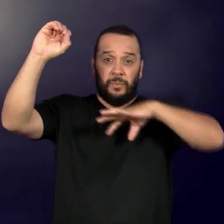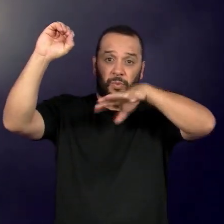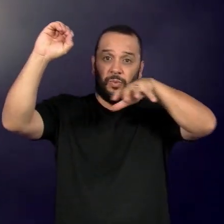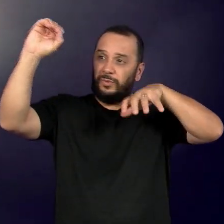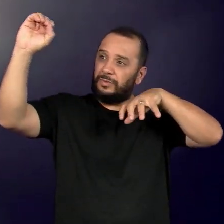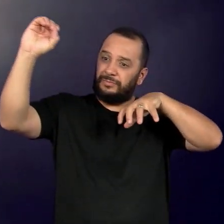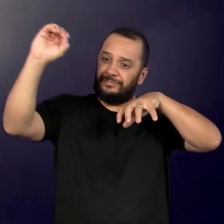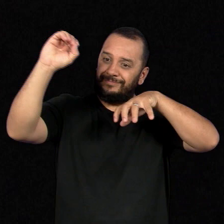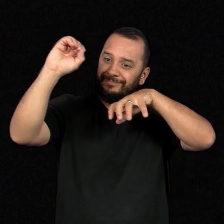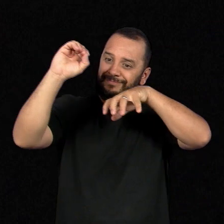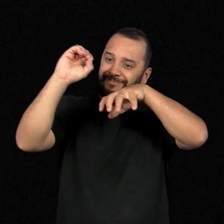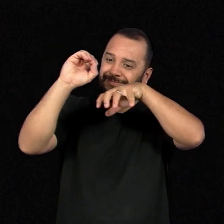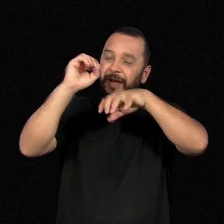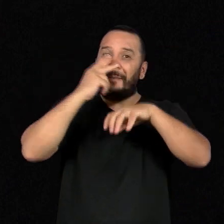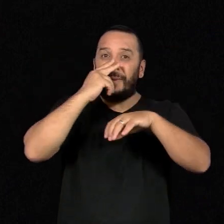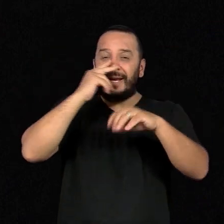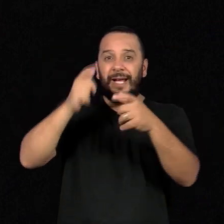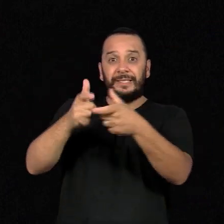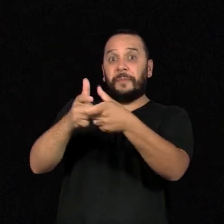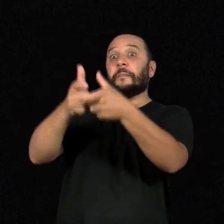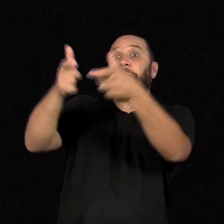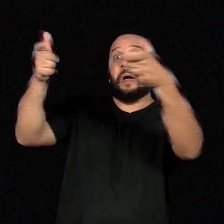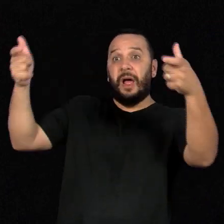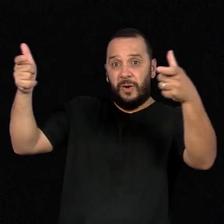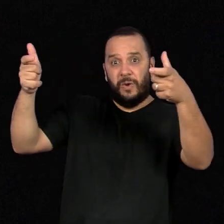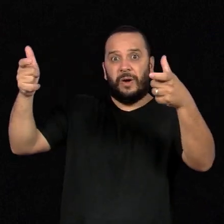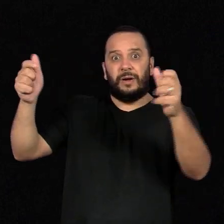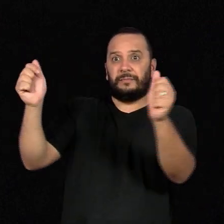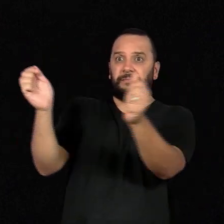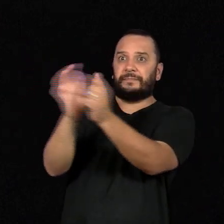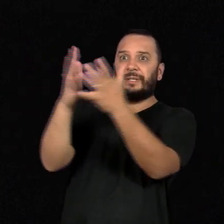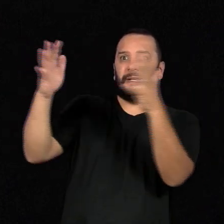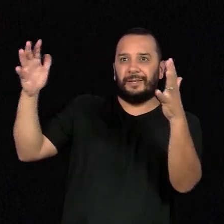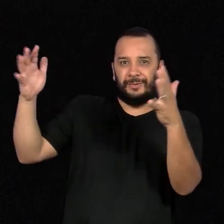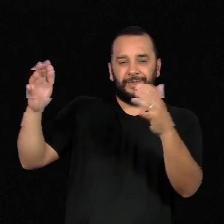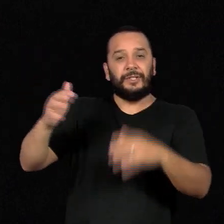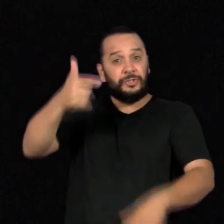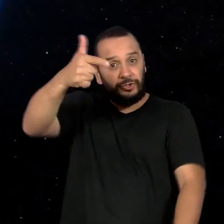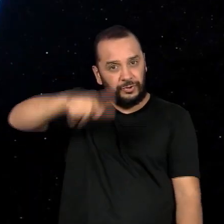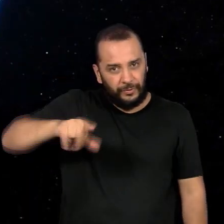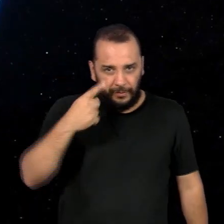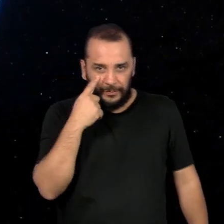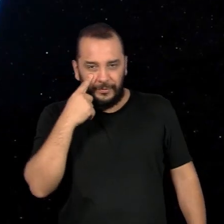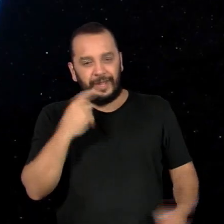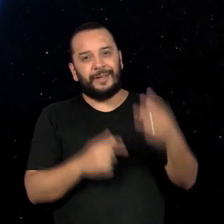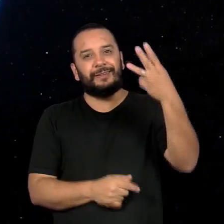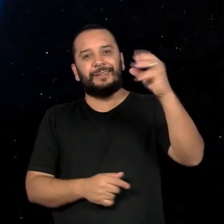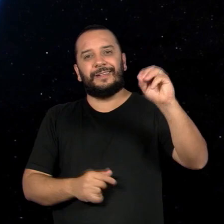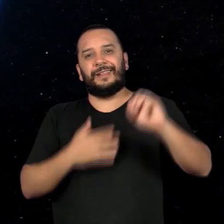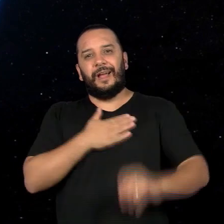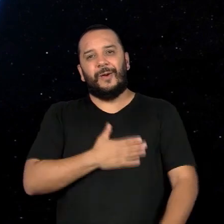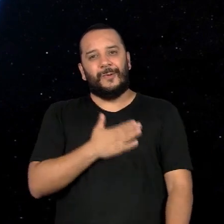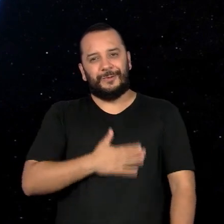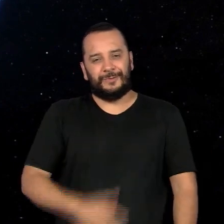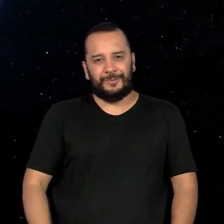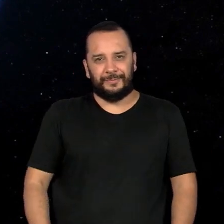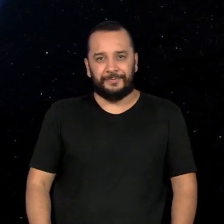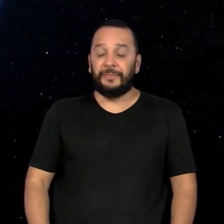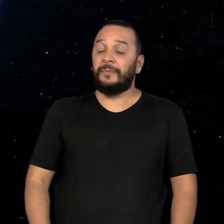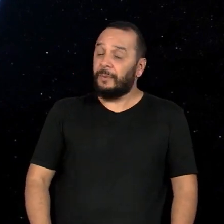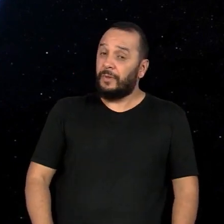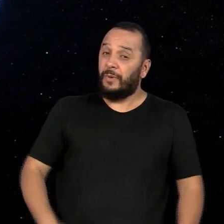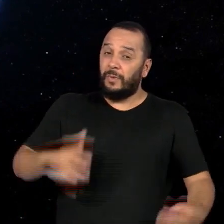e mais brilhante. O evento vai se repetir em 30 de agosto. O mundo esgotou em